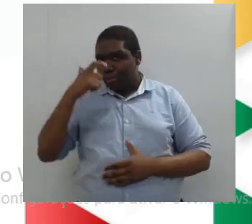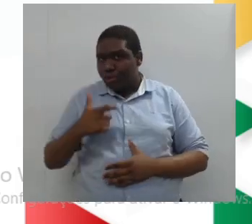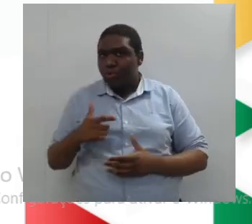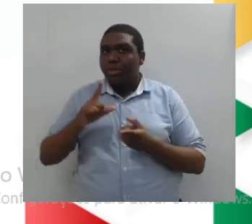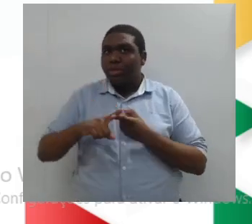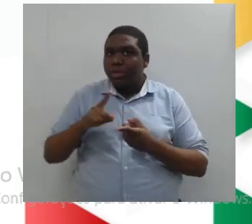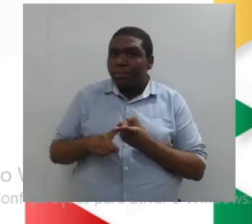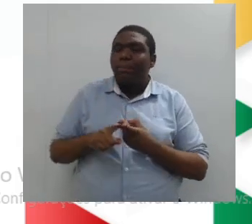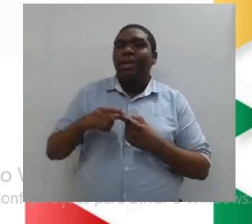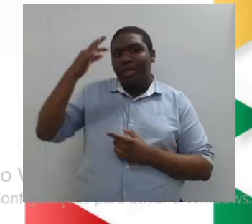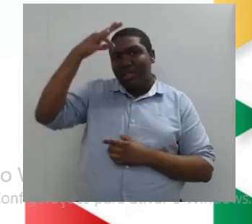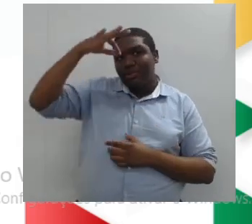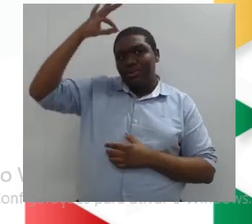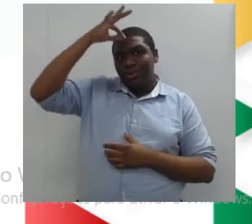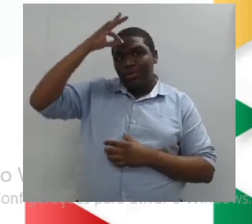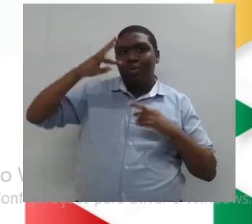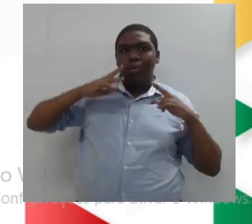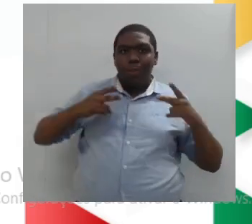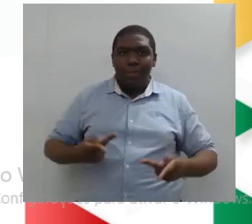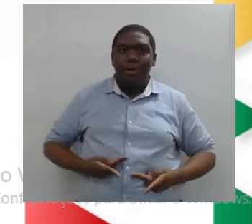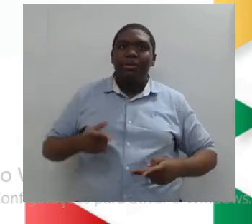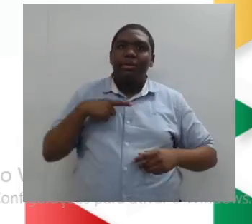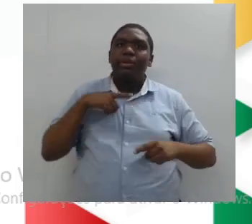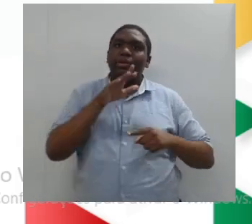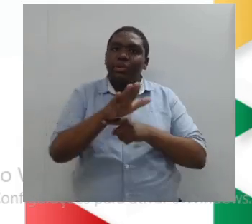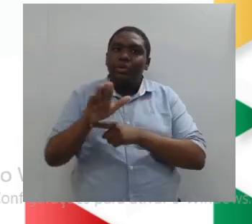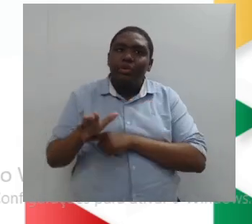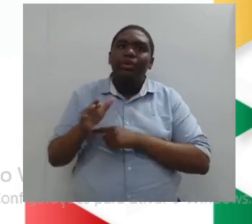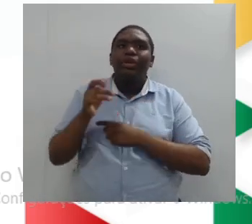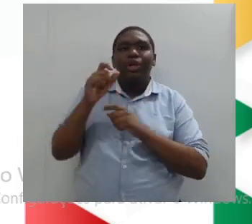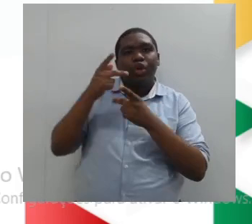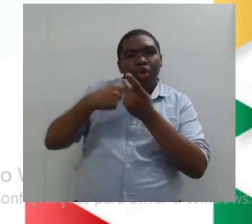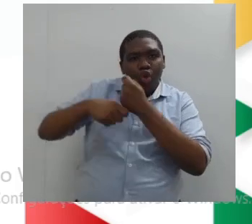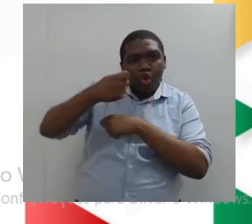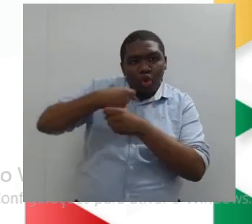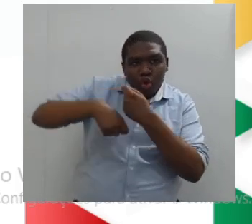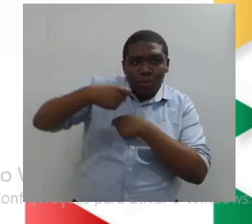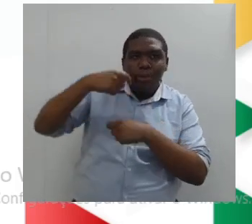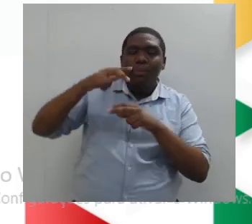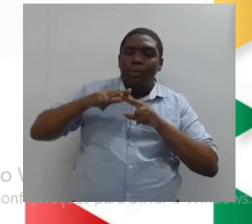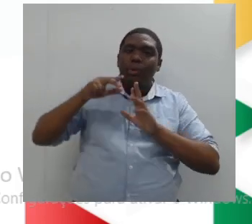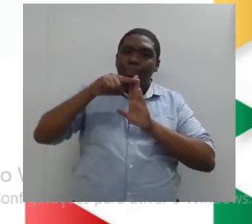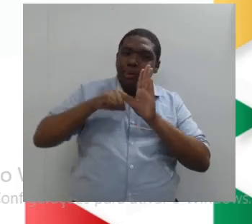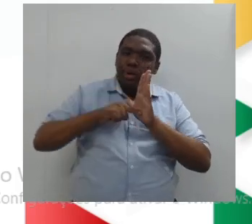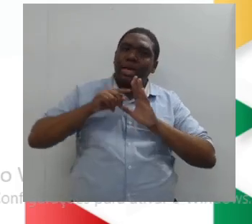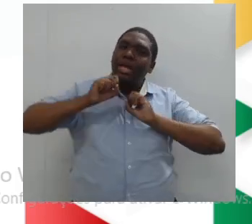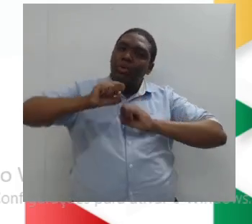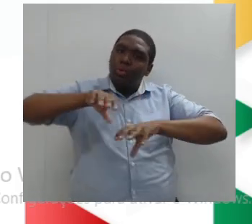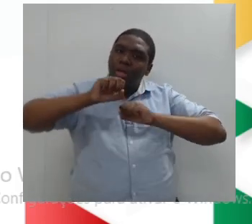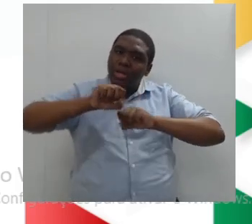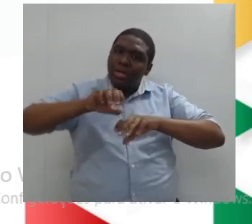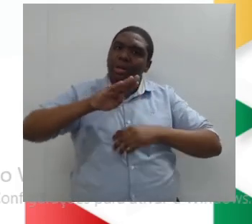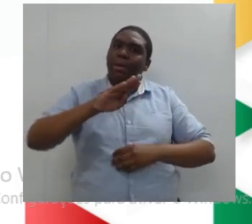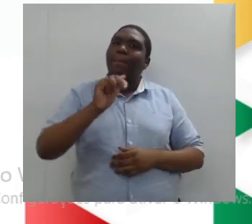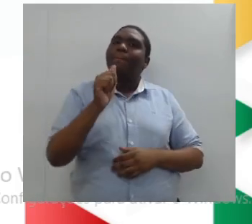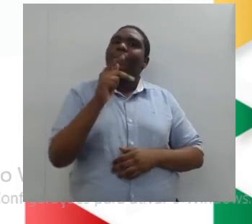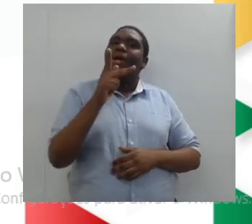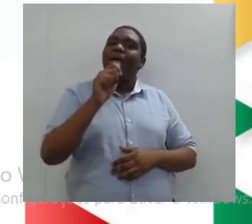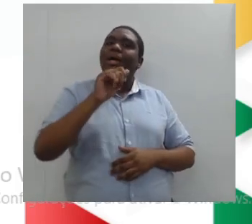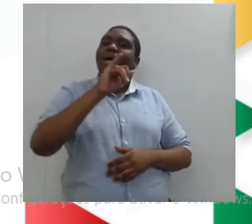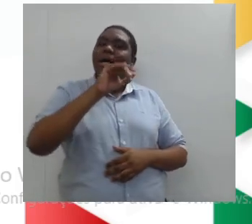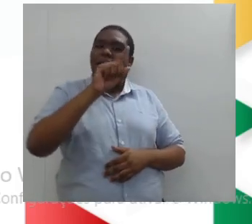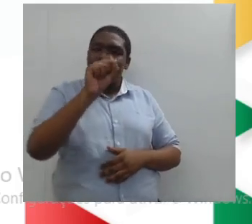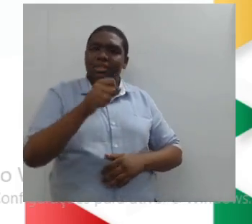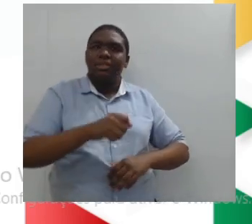espiritual da humanidade, através de ações socioeconômicas, por meio de programas educacionais